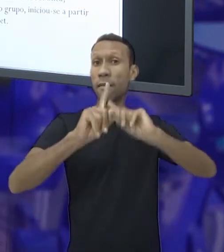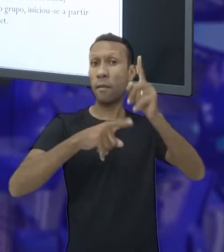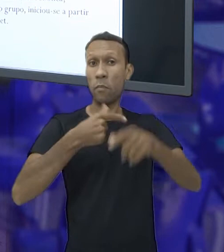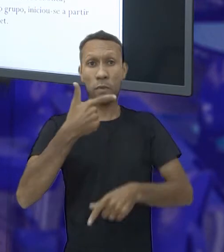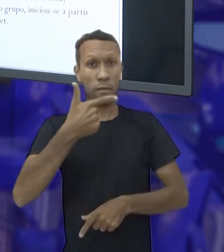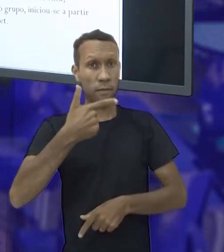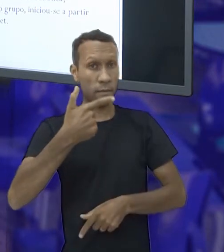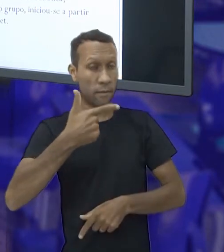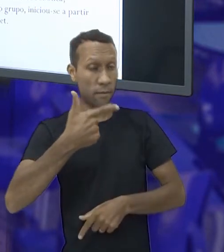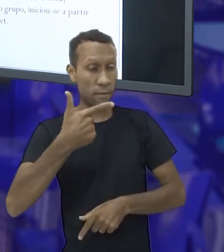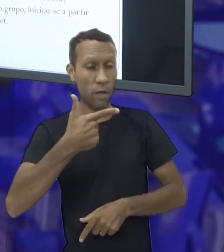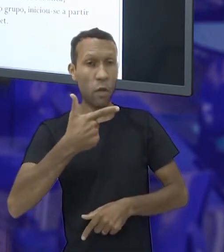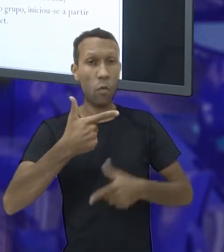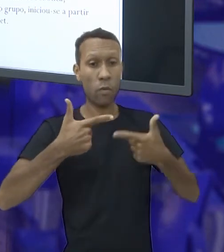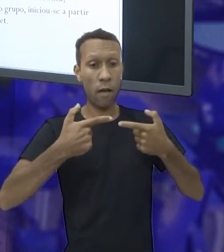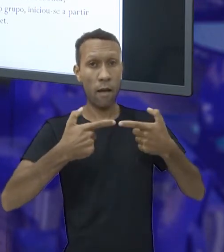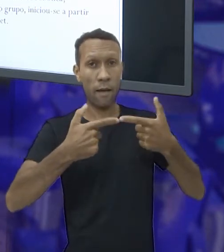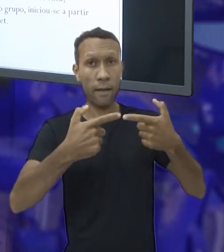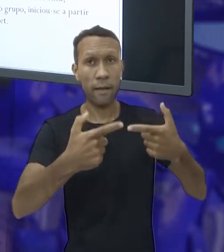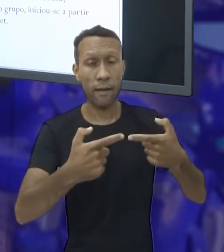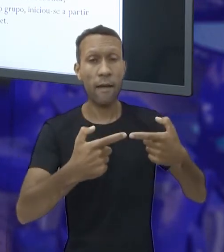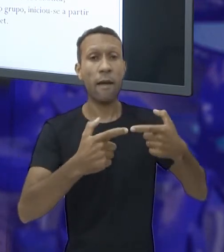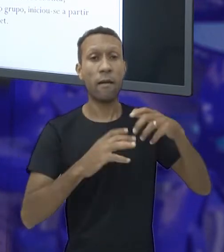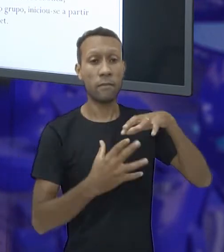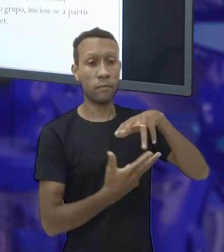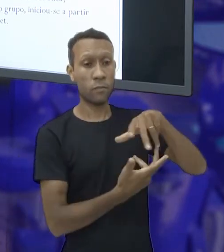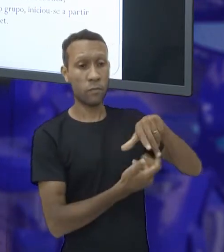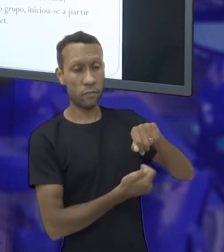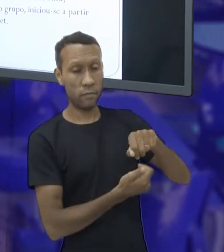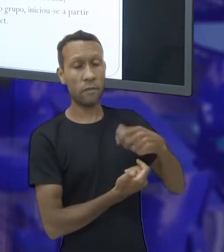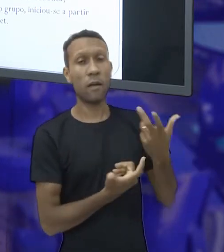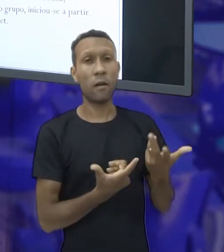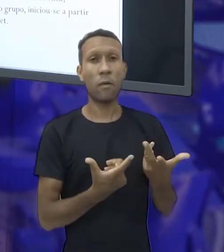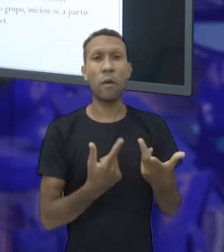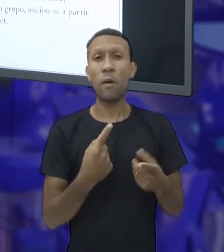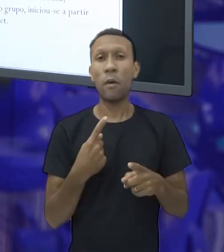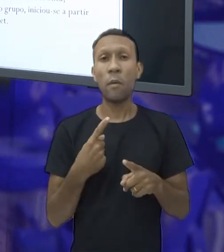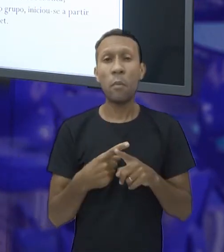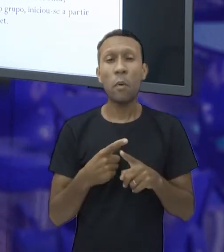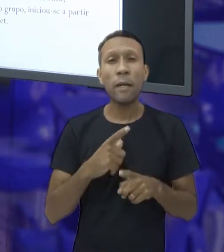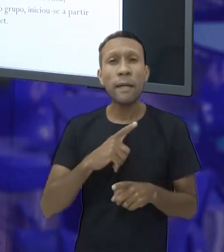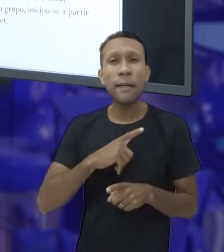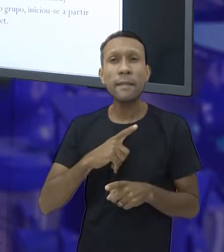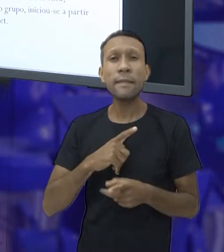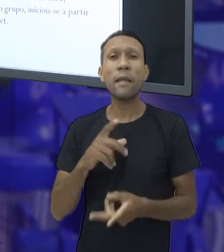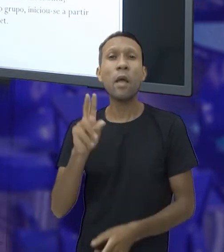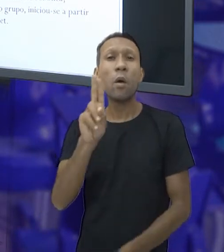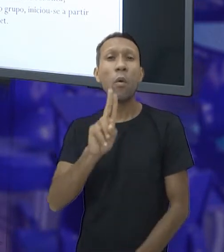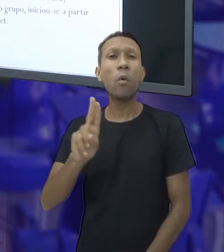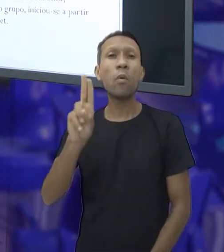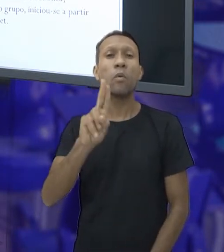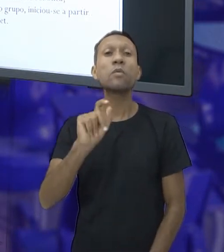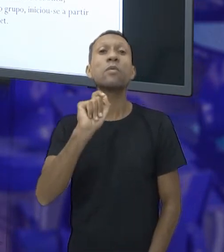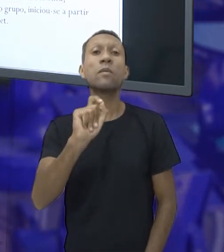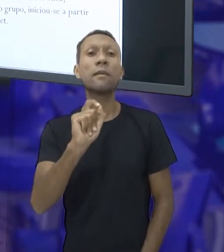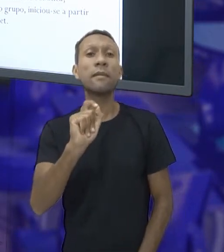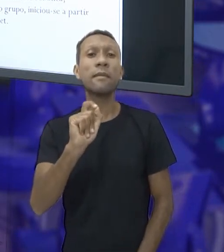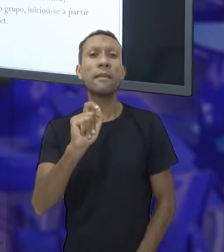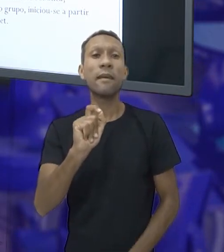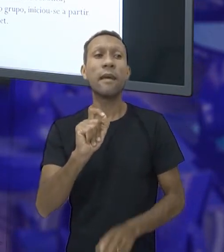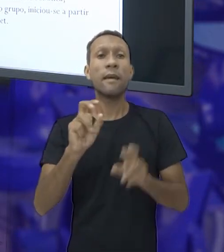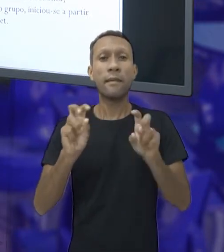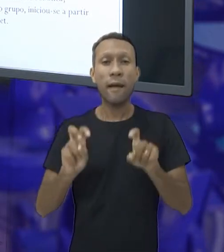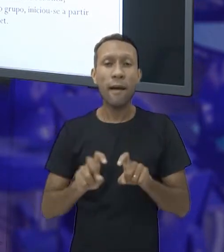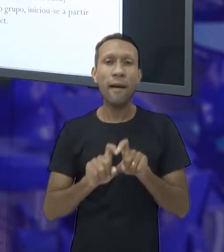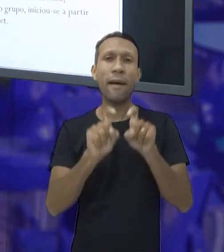Mundial, ela tem o que a gente chama de upgrade. Por quê? Porque passou-se a ter o uso da internet, né,